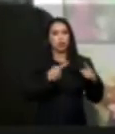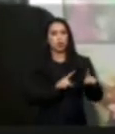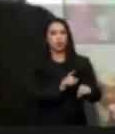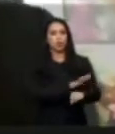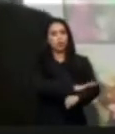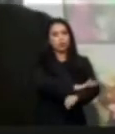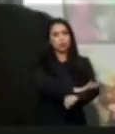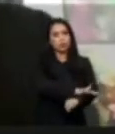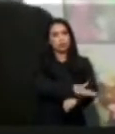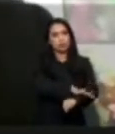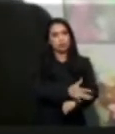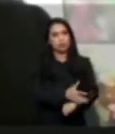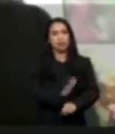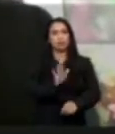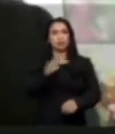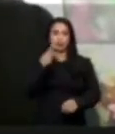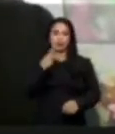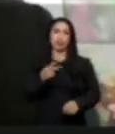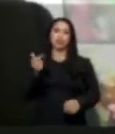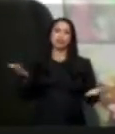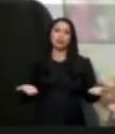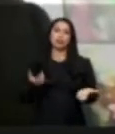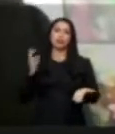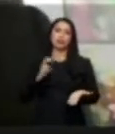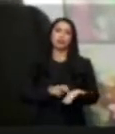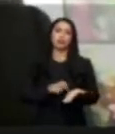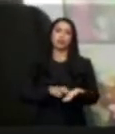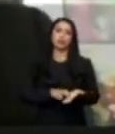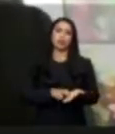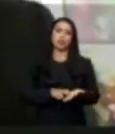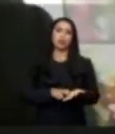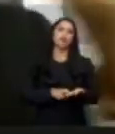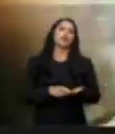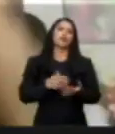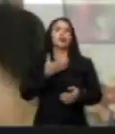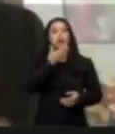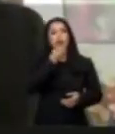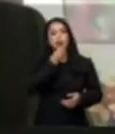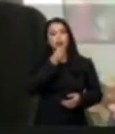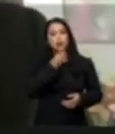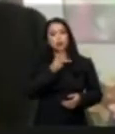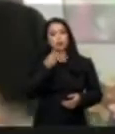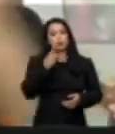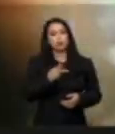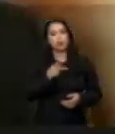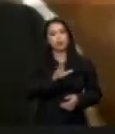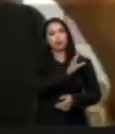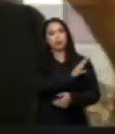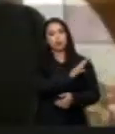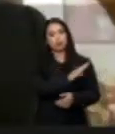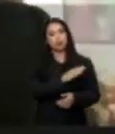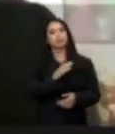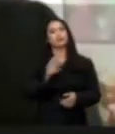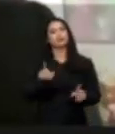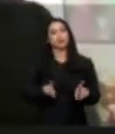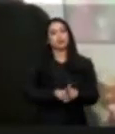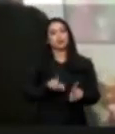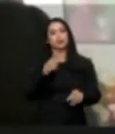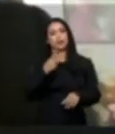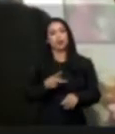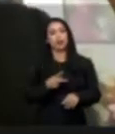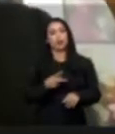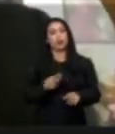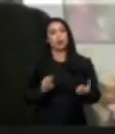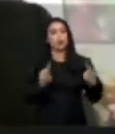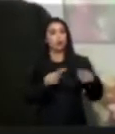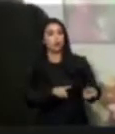Justiça Racial, que falou aqui hoje pela manhã na figura do Francisco Goulart e também da coordenadora Gisele Florentino. Enfrentamento nas